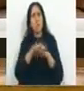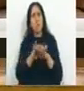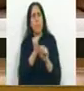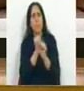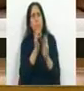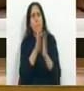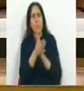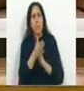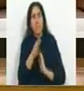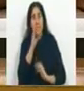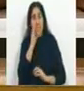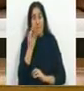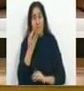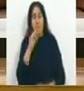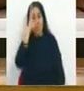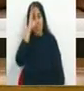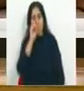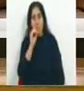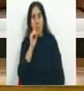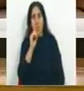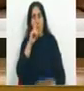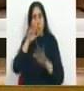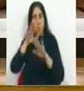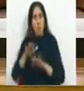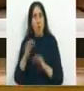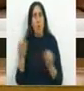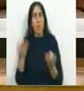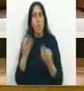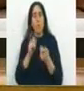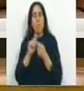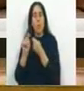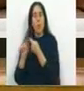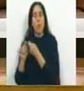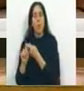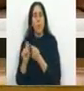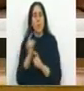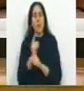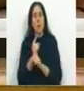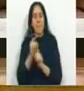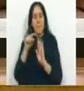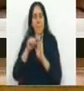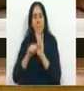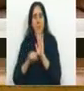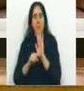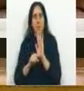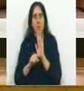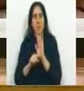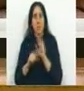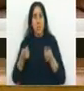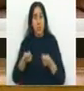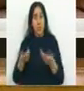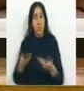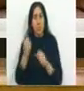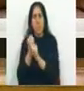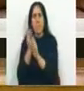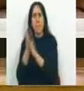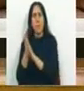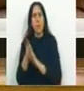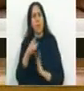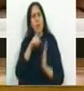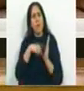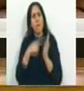Se o Governo teve a possibilidade de suspender os pagamentos da medida estímulo e emprego, porquê é que